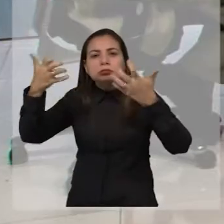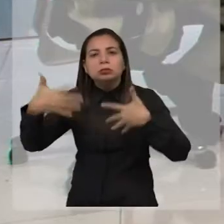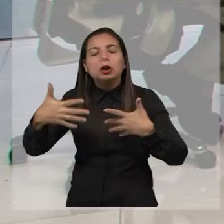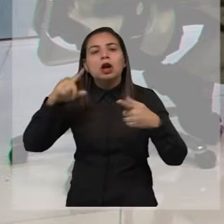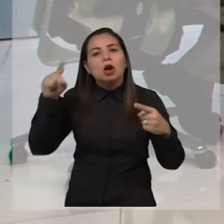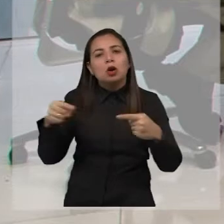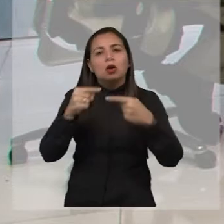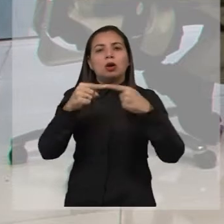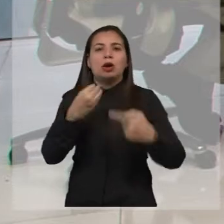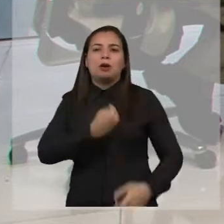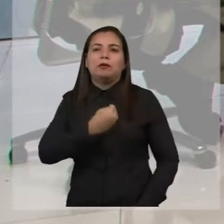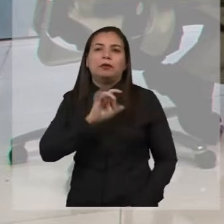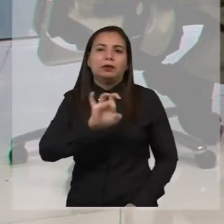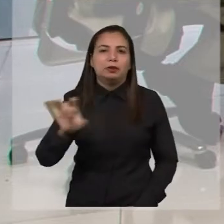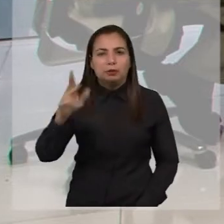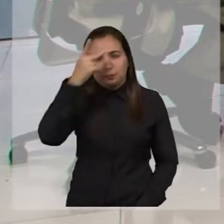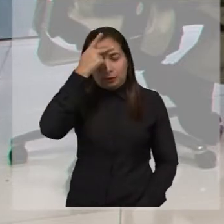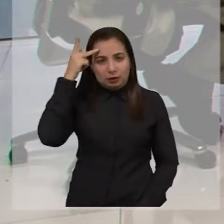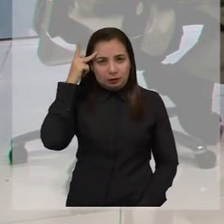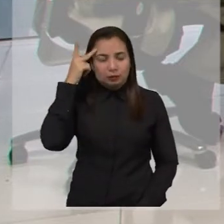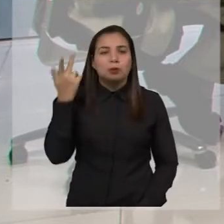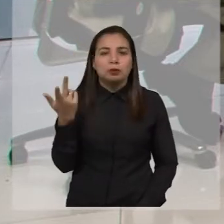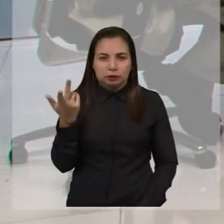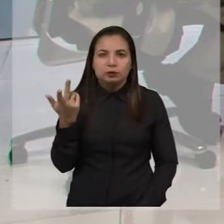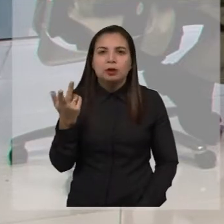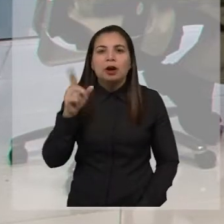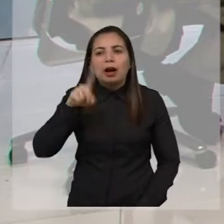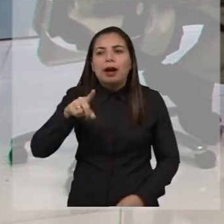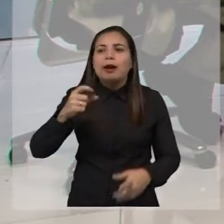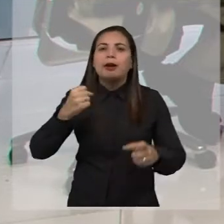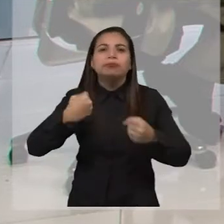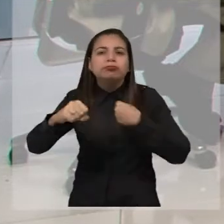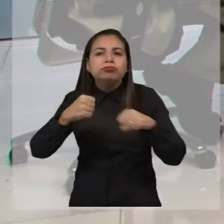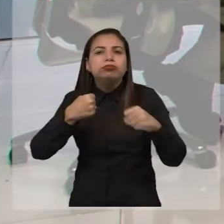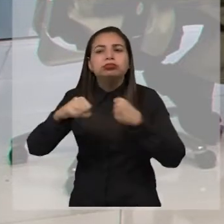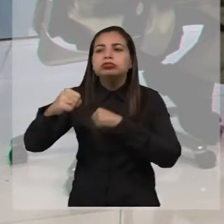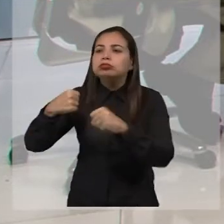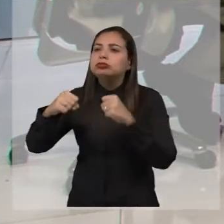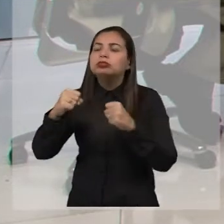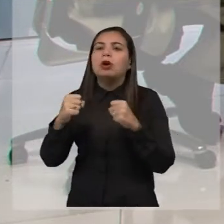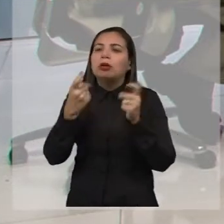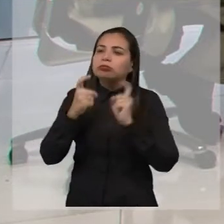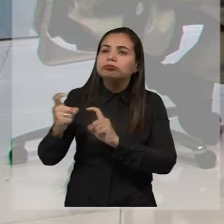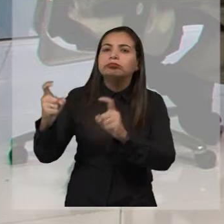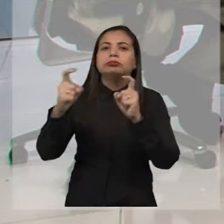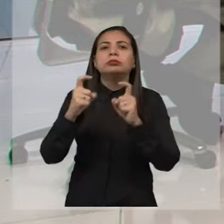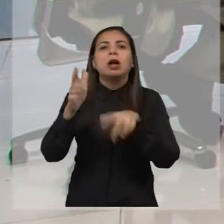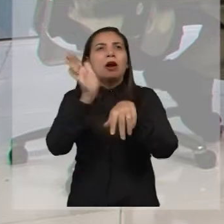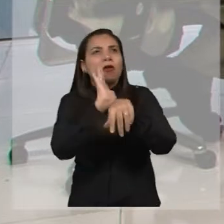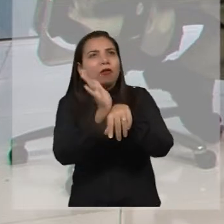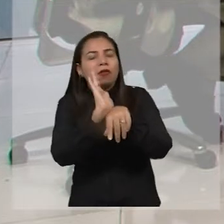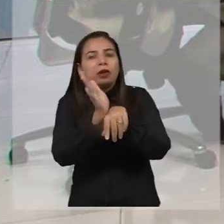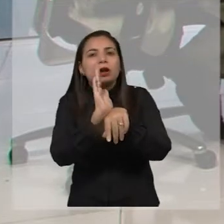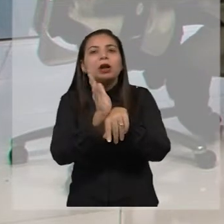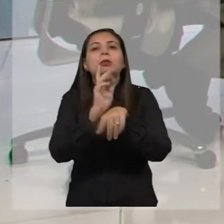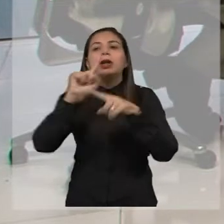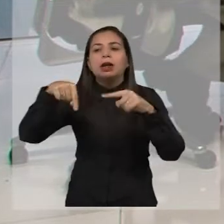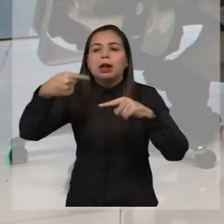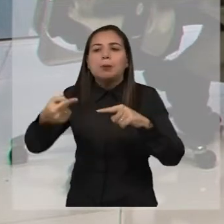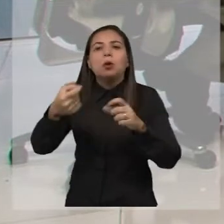deles. E a ideia é realmente essa fomentação do debate, né? O filme é só um